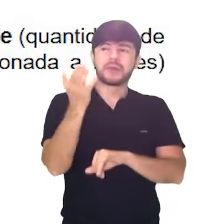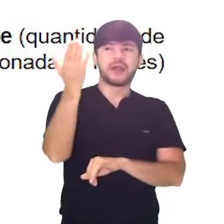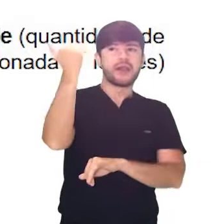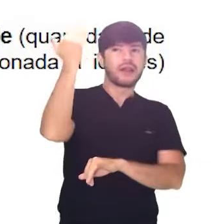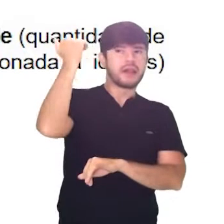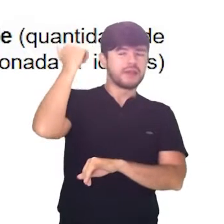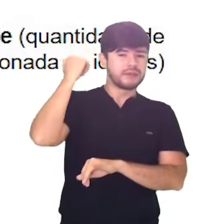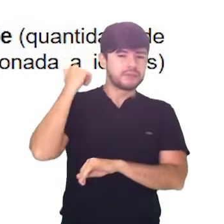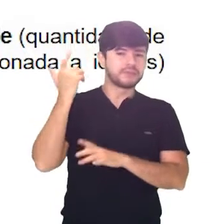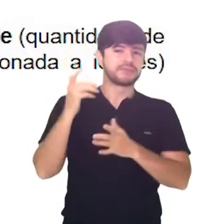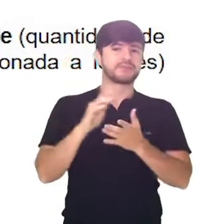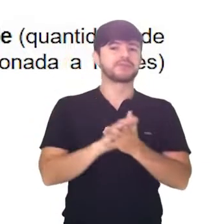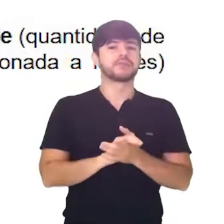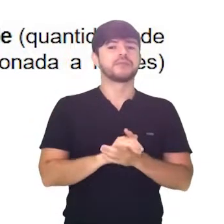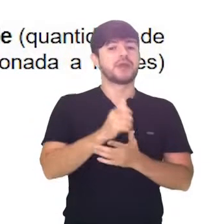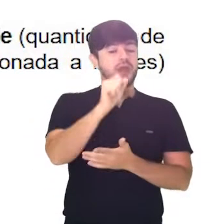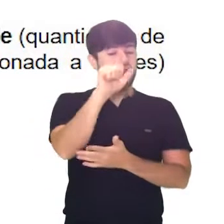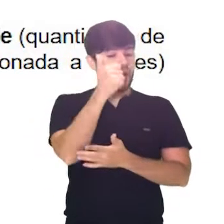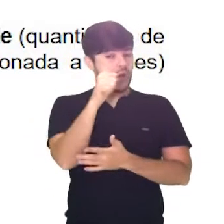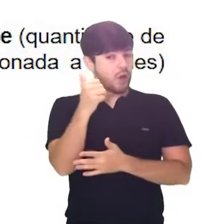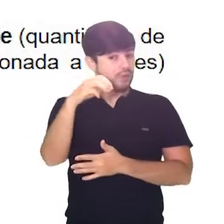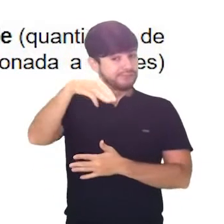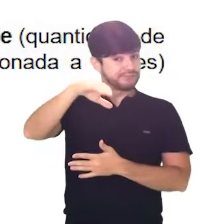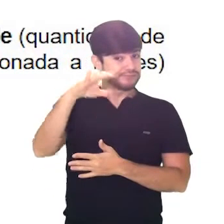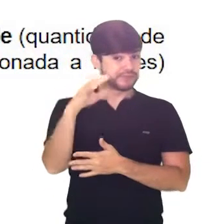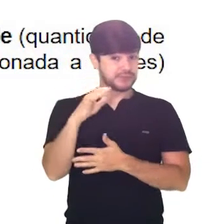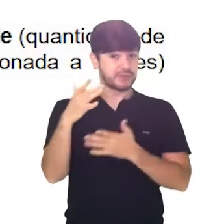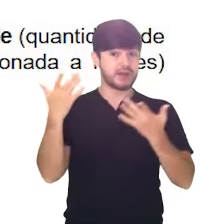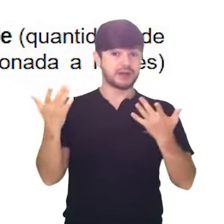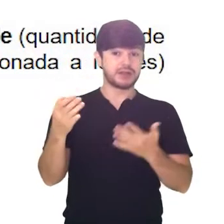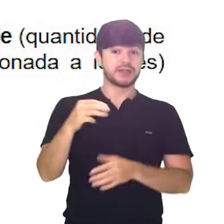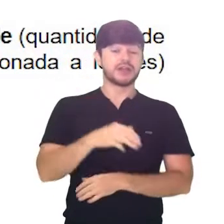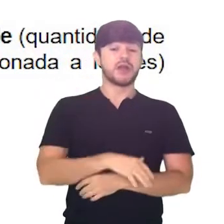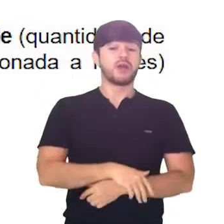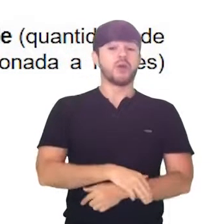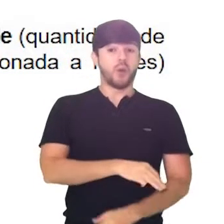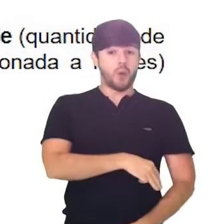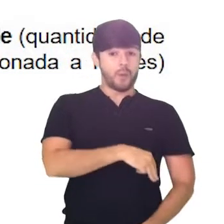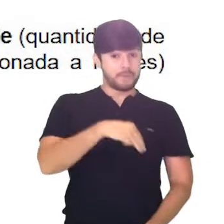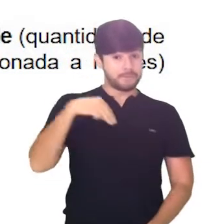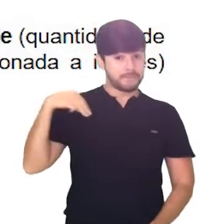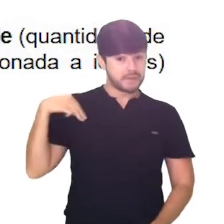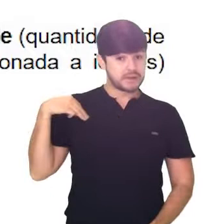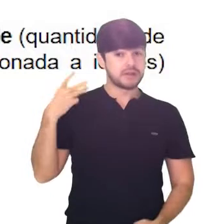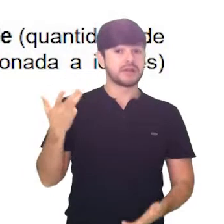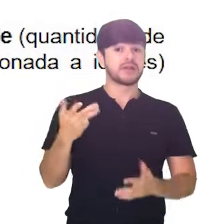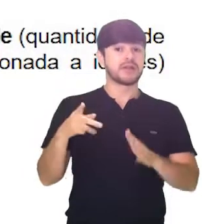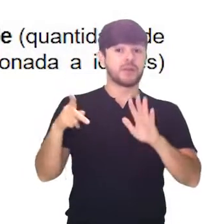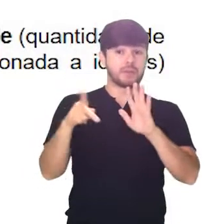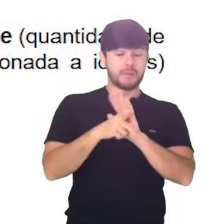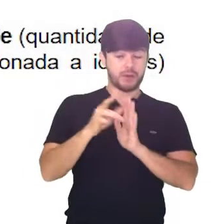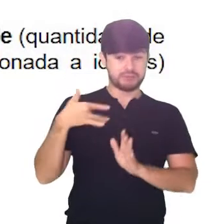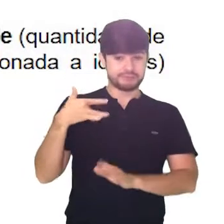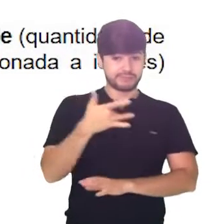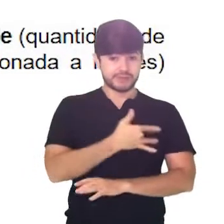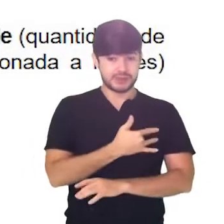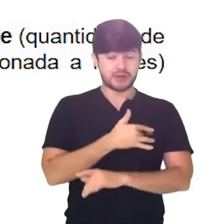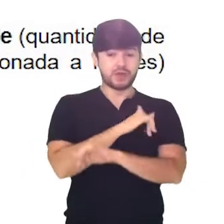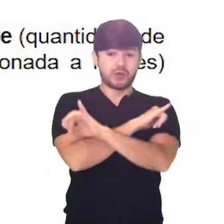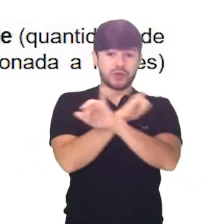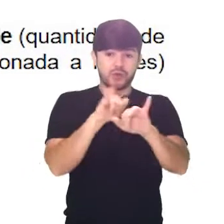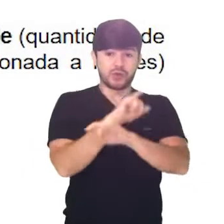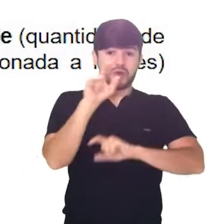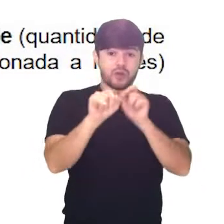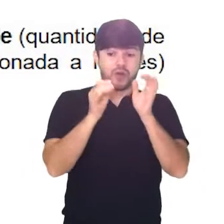quarta-feira, na época dia 11 de março, o ministro brasileiro da Saúde, Luiz Henrique Mandetta, destacou a atenção necessária ao público